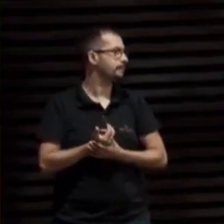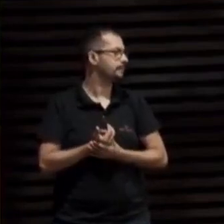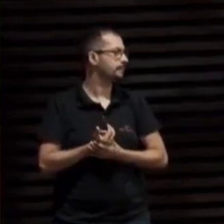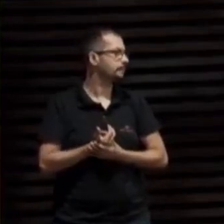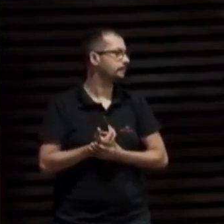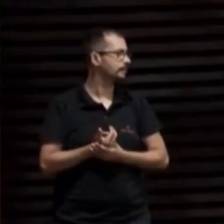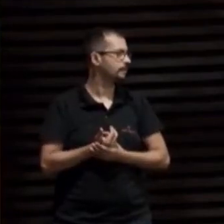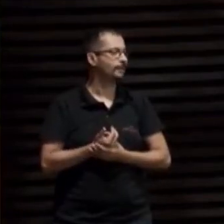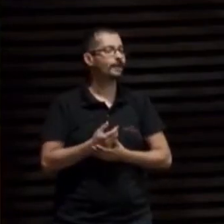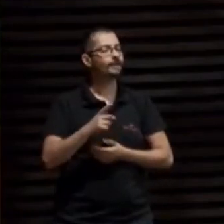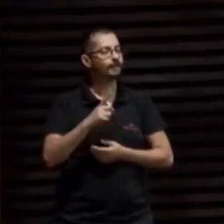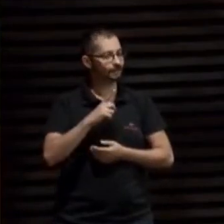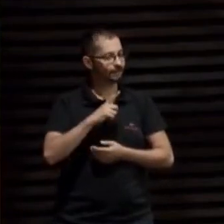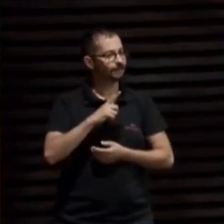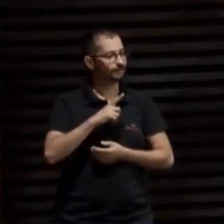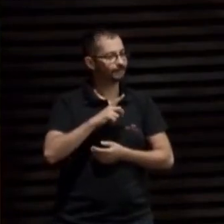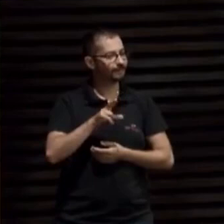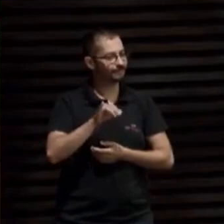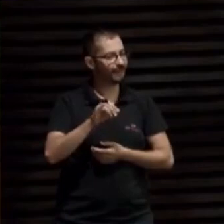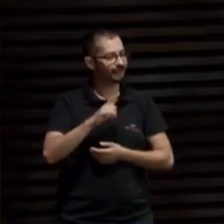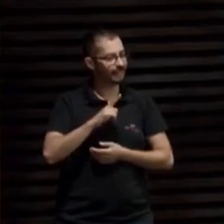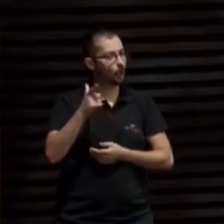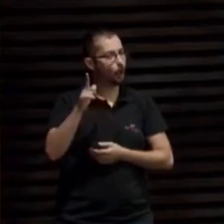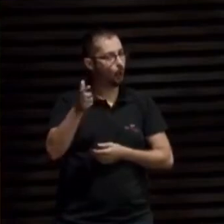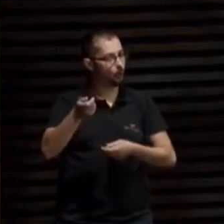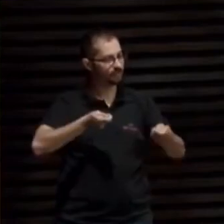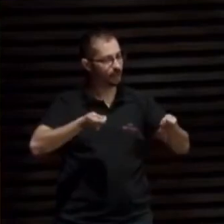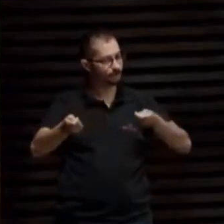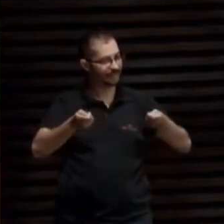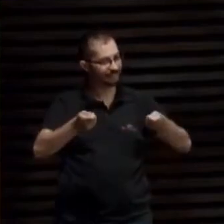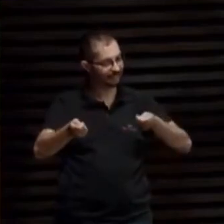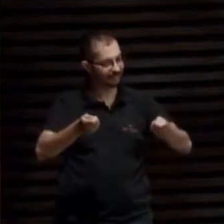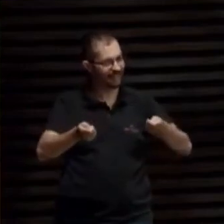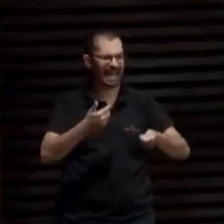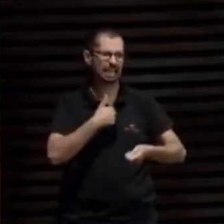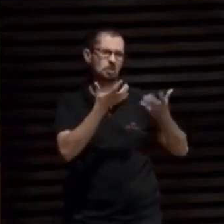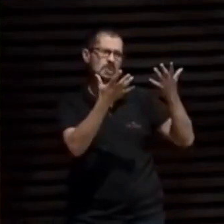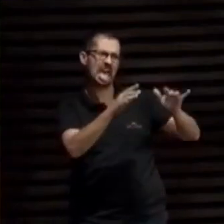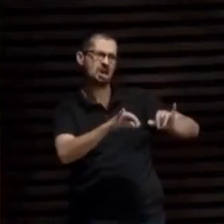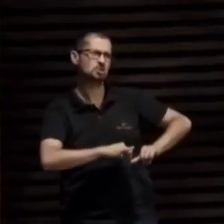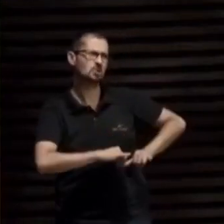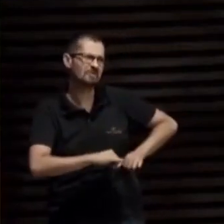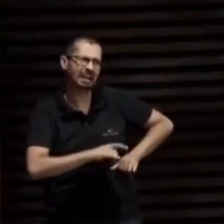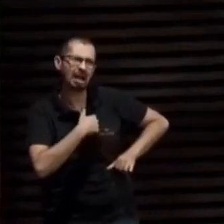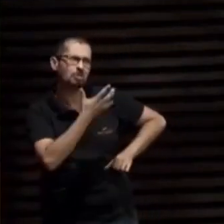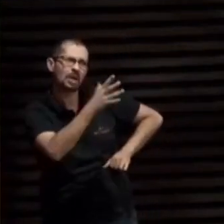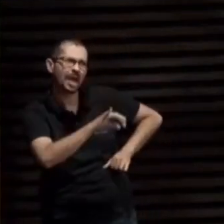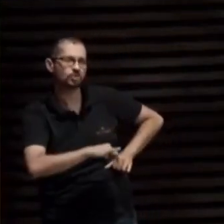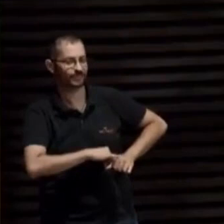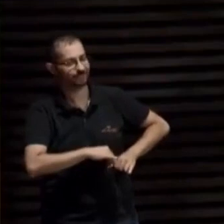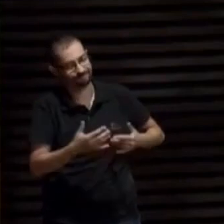Vai ter outra peneira para aguentar ali, mas eu não queria sofrer. Mas nesse mundo você não vai ficar sem